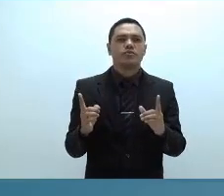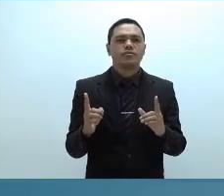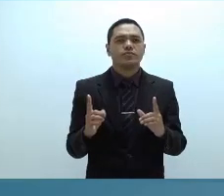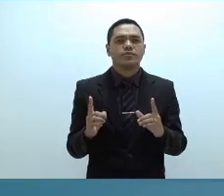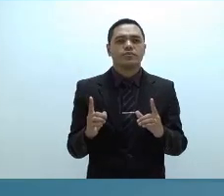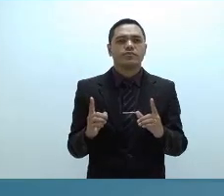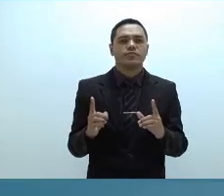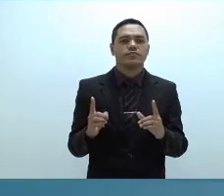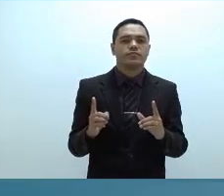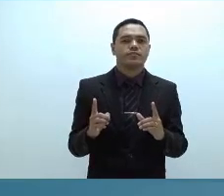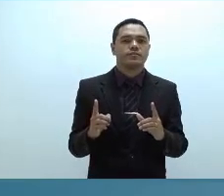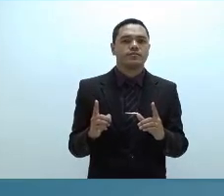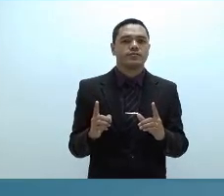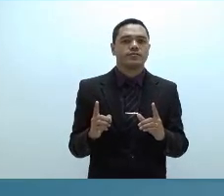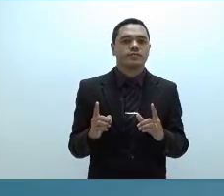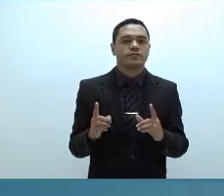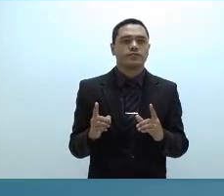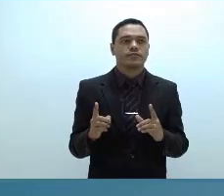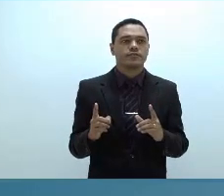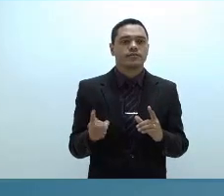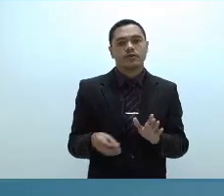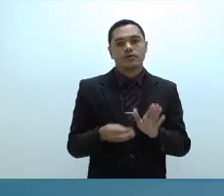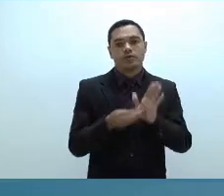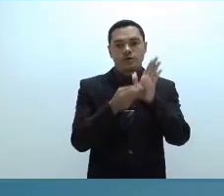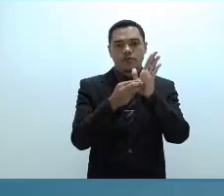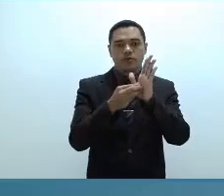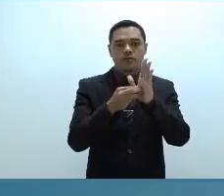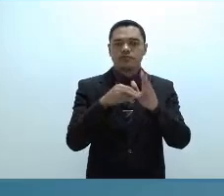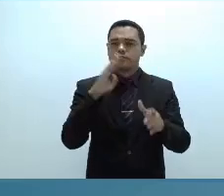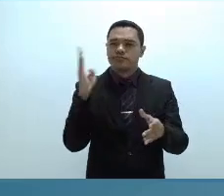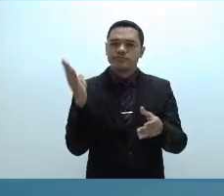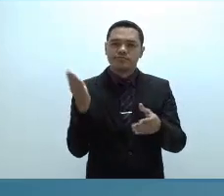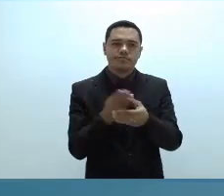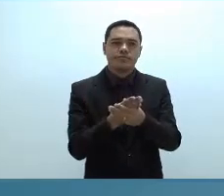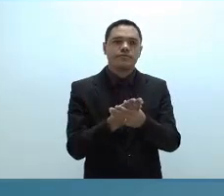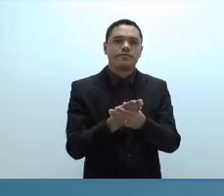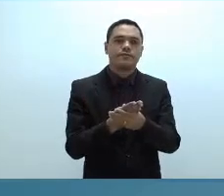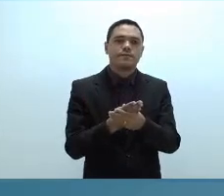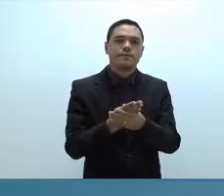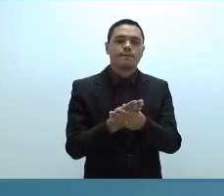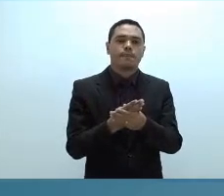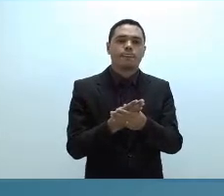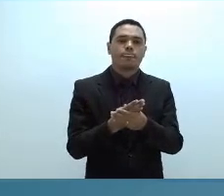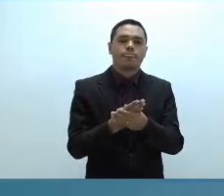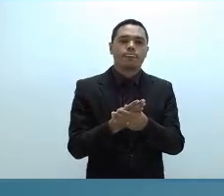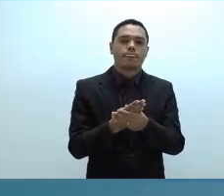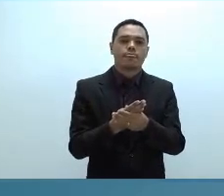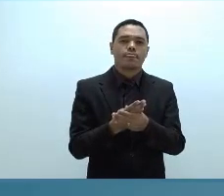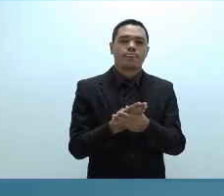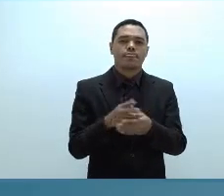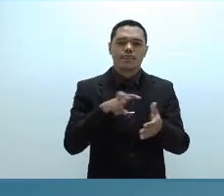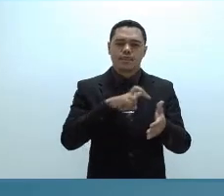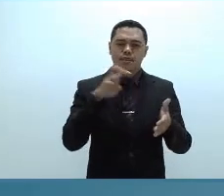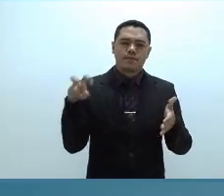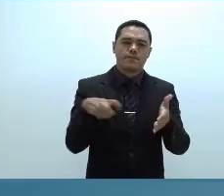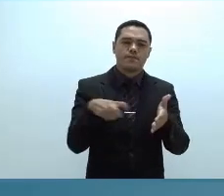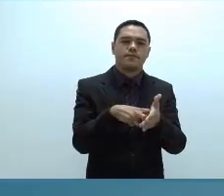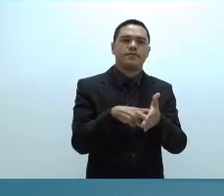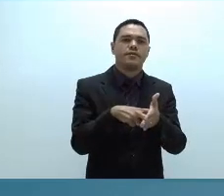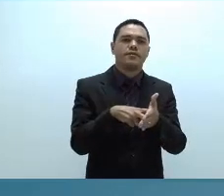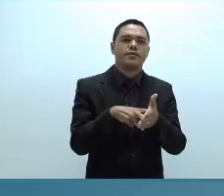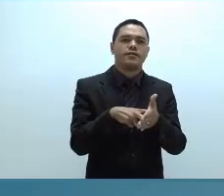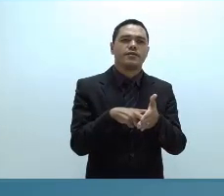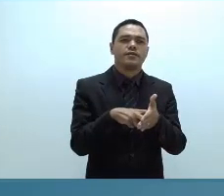a forma de conflito suscitada no ato, nos autos de ação, seja de atuação civil, interposta contra a